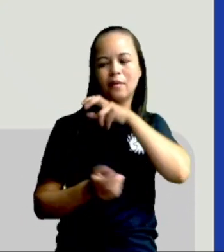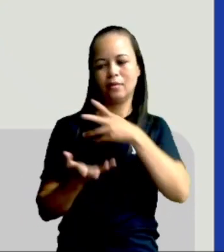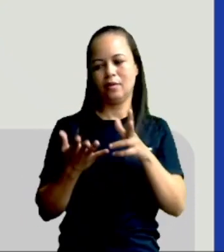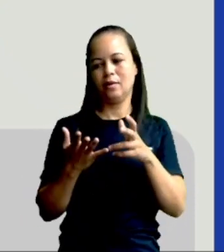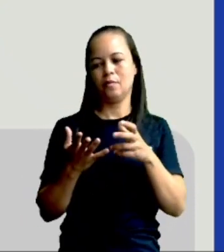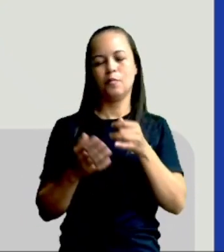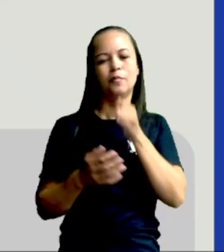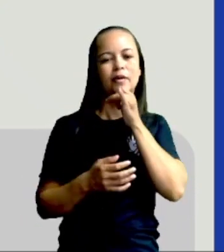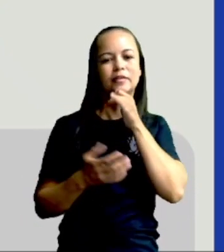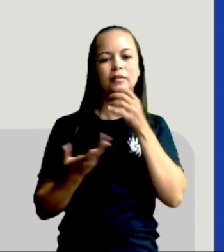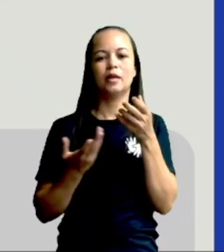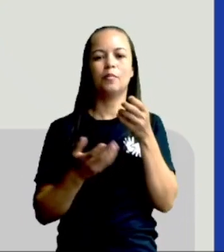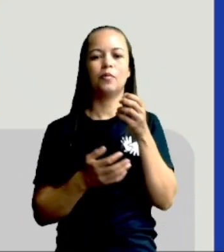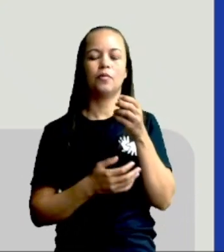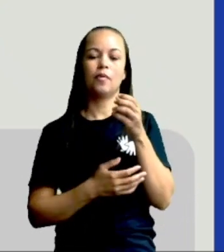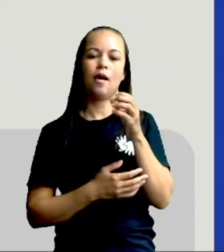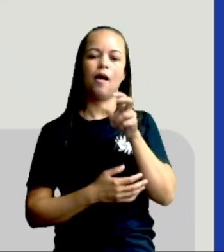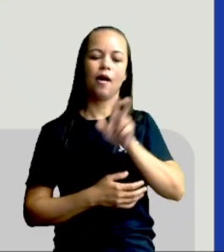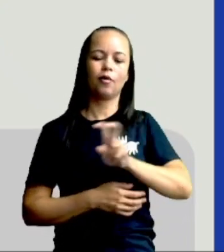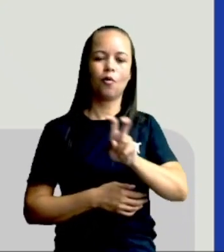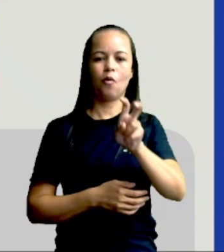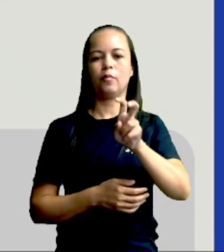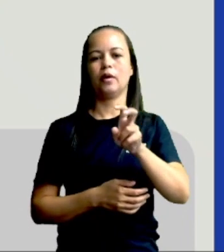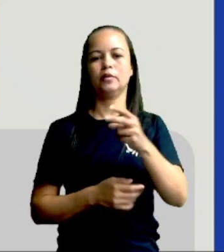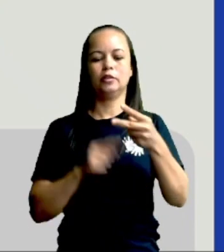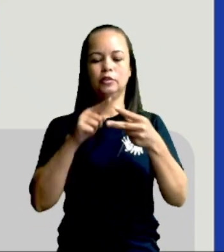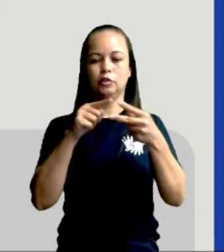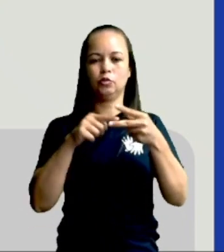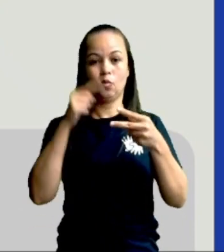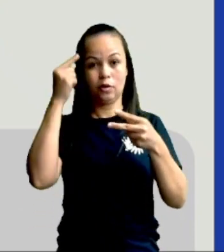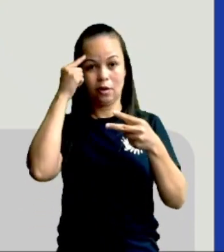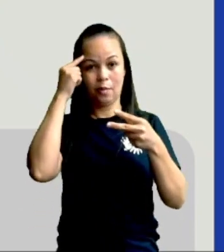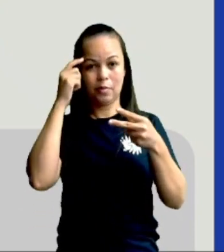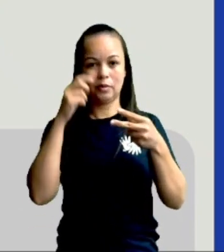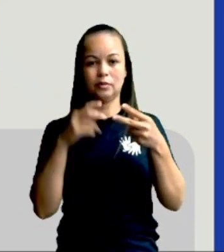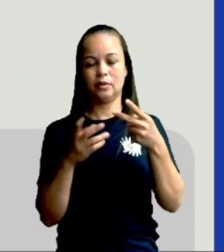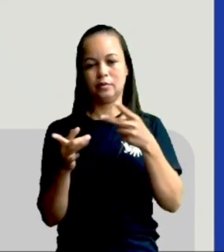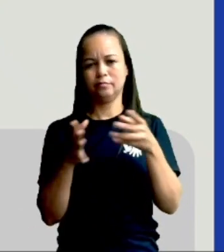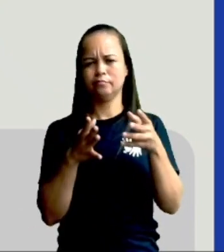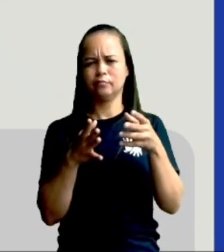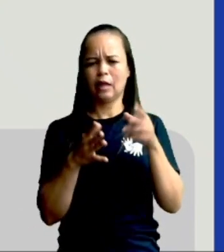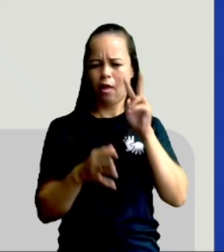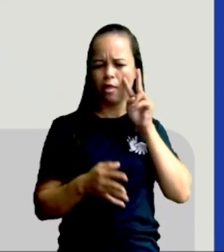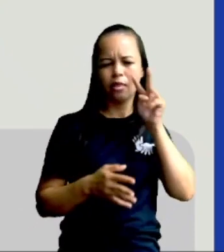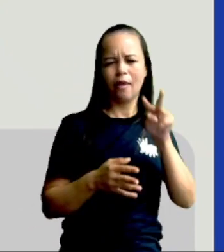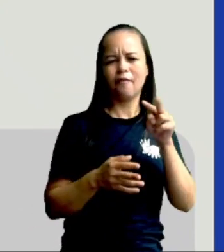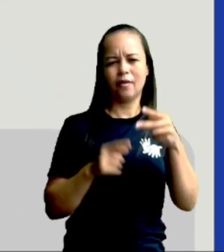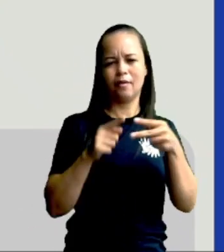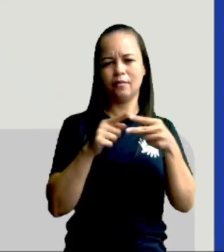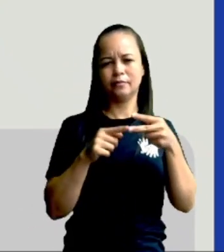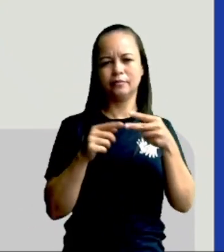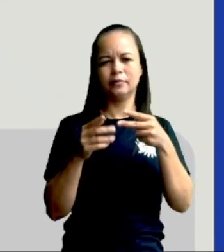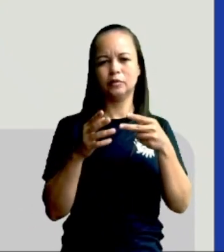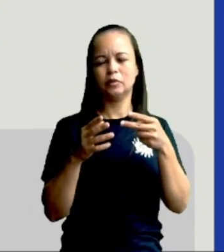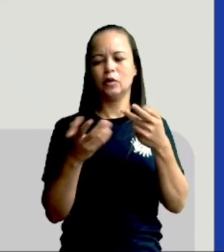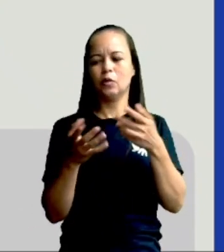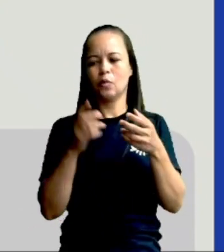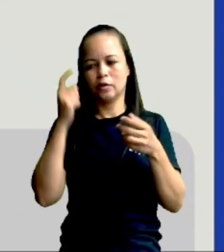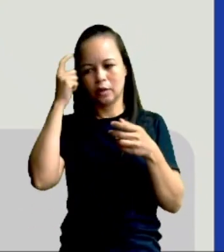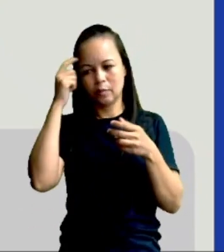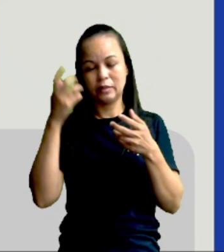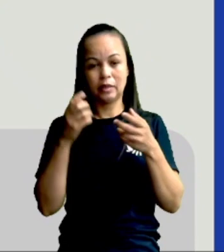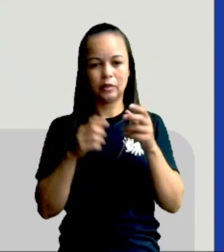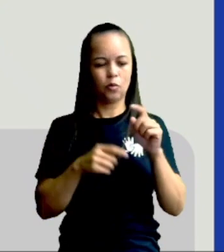cabeças, que é confundida, coitada, com uma cobra. Quem vê pensa, matei uma cobra de duas cabeças. Como se a cobra tivesse uma cabeça em